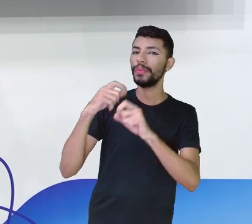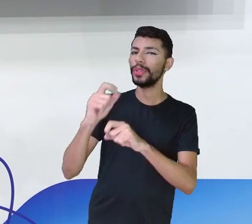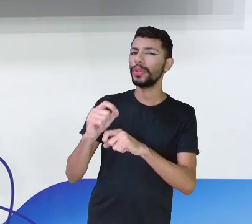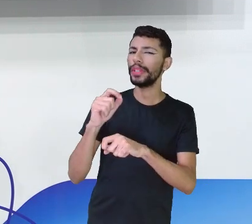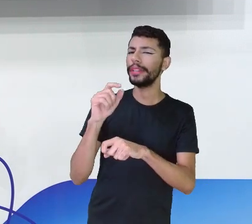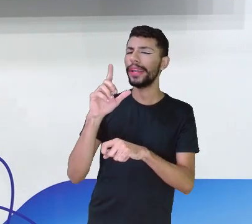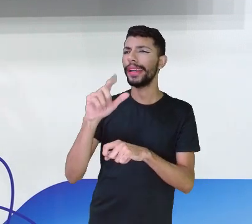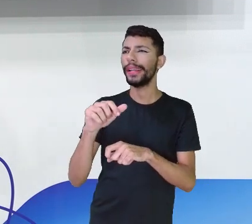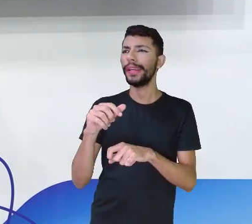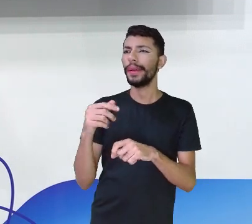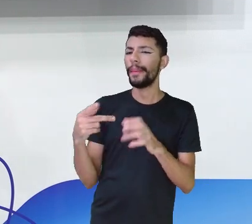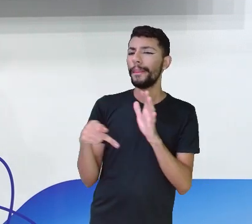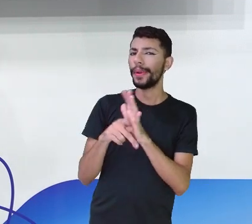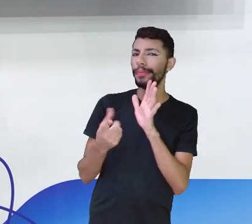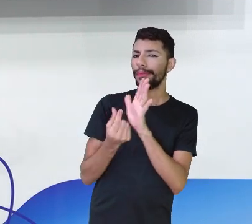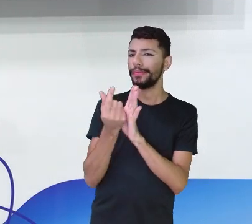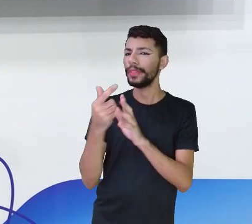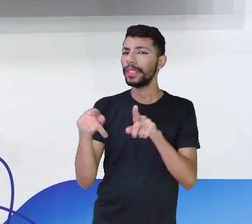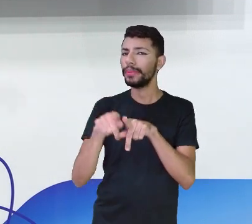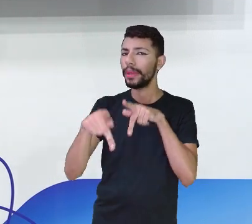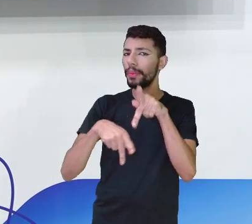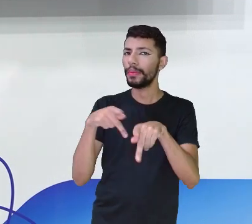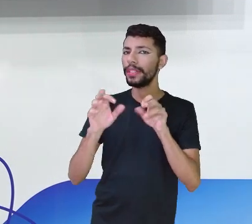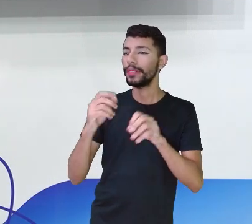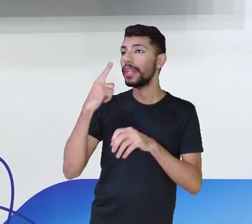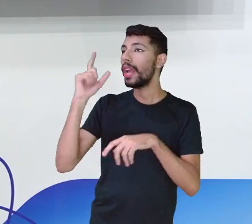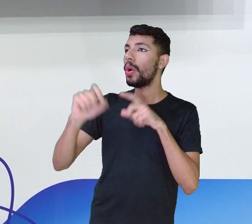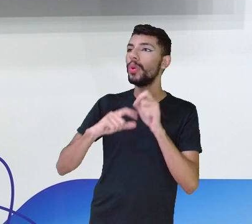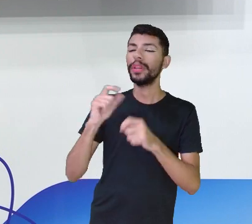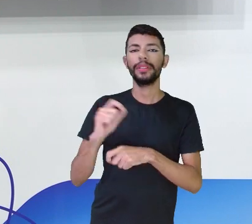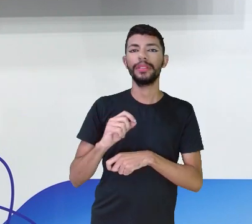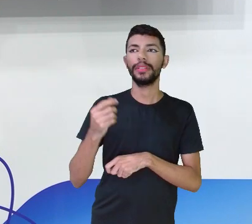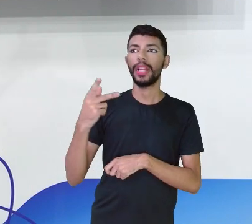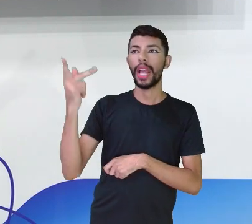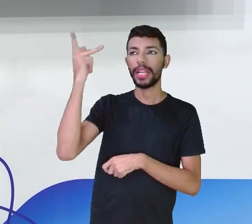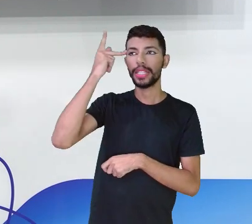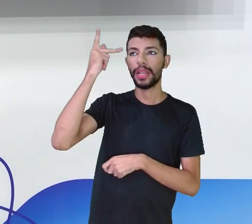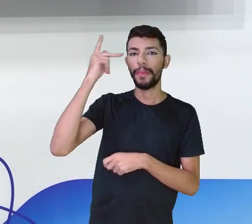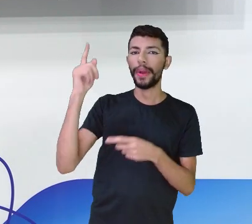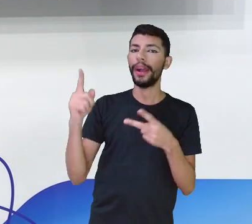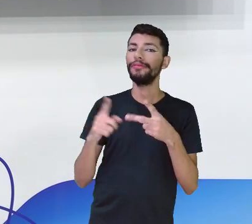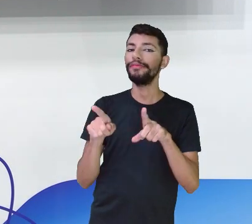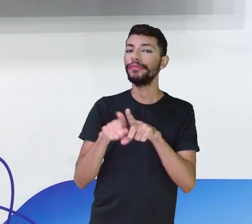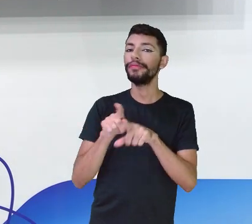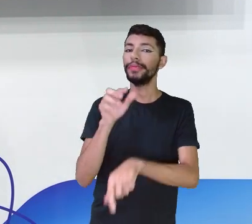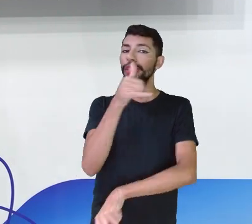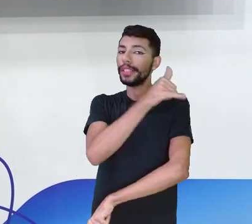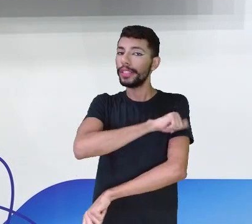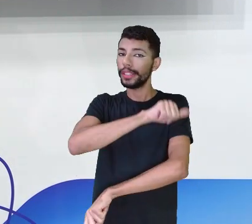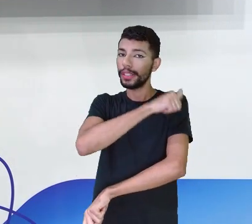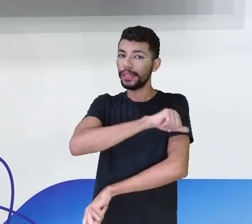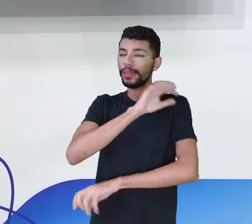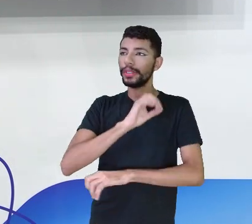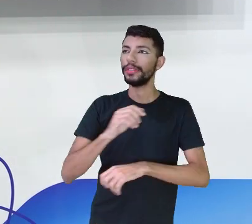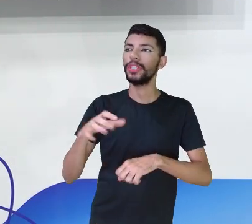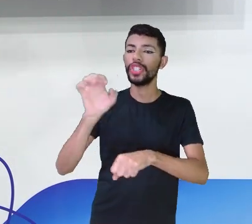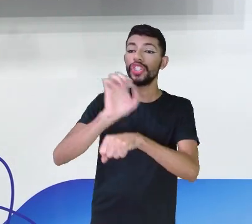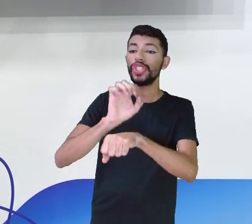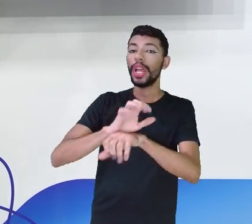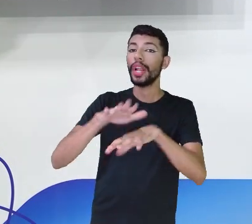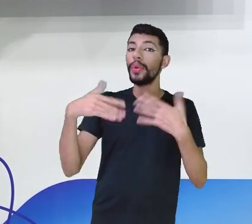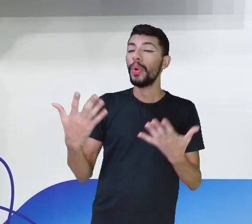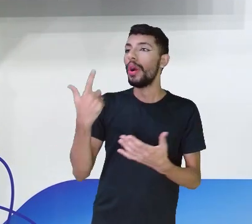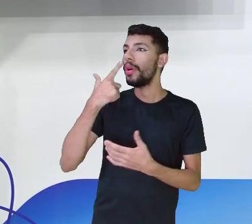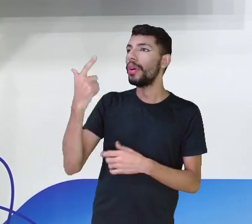praticamente econômico e populacional, tá? Que são São Paulo e Rio de Janeiro. Os estados